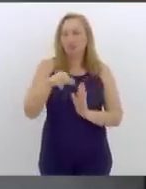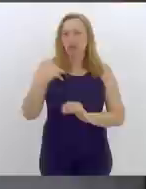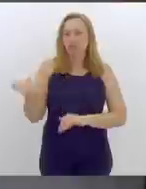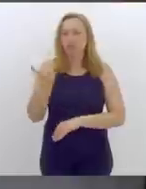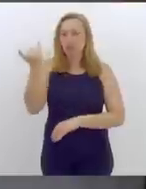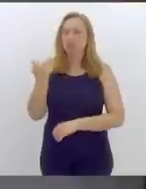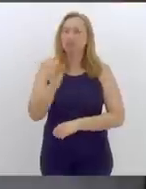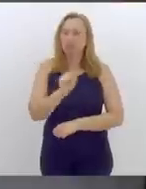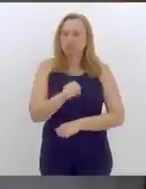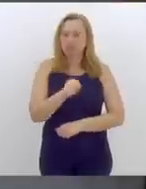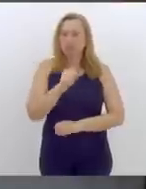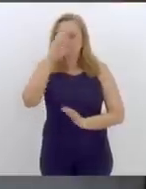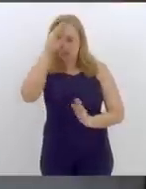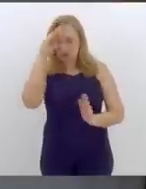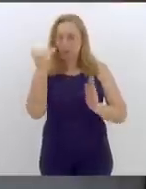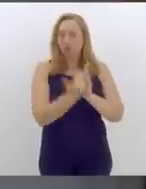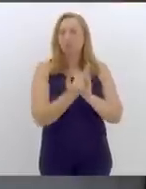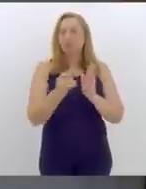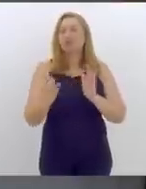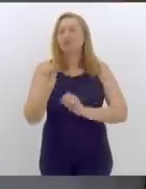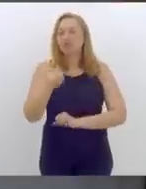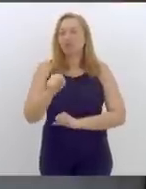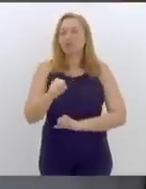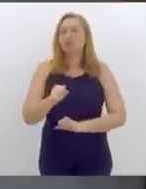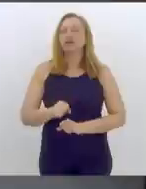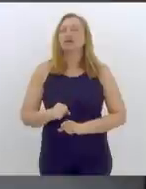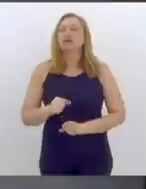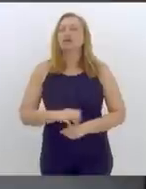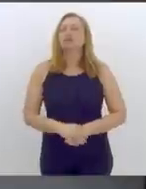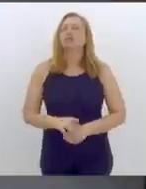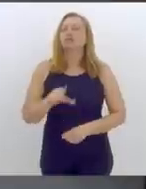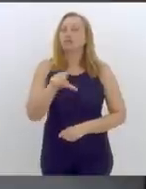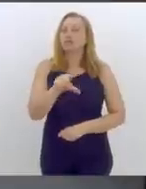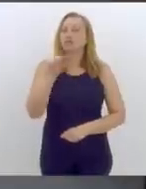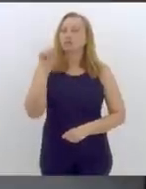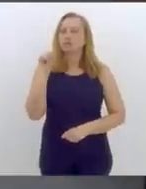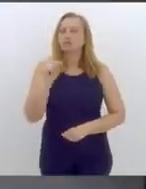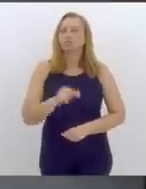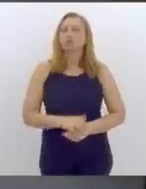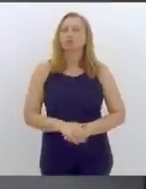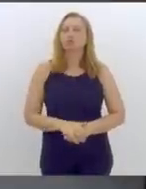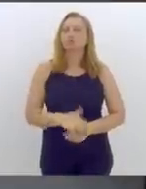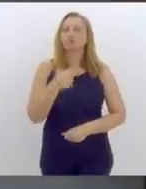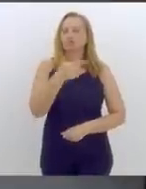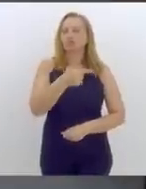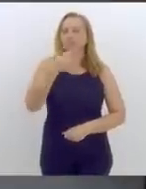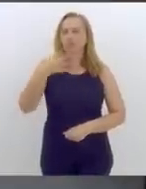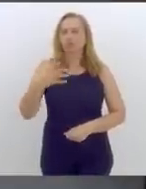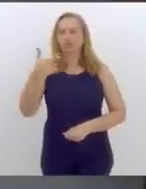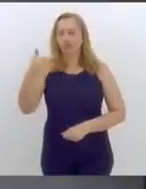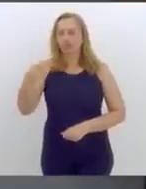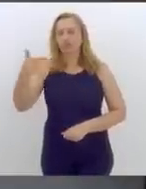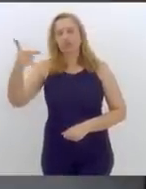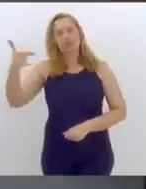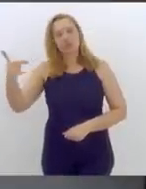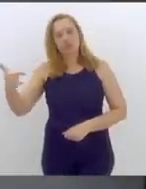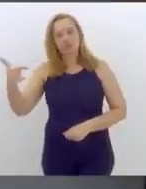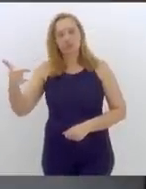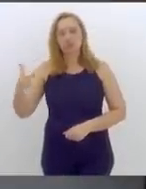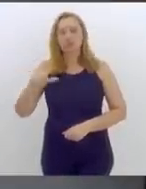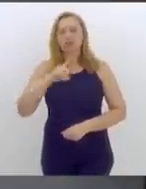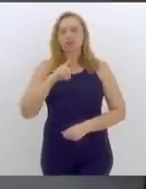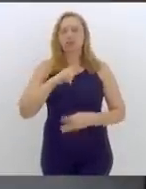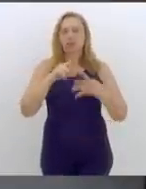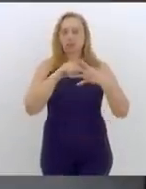vai cumprir sim vai cumprir sim e tem um detalhe uma opção 24 por 72 existe